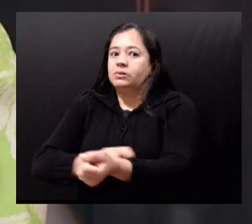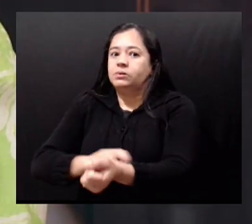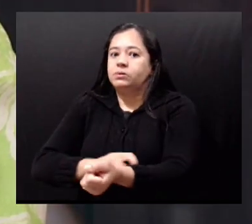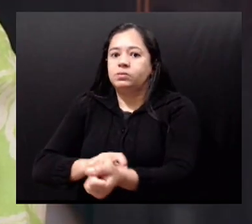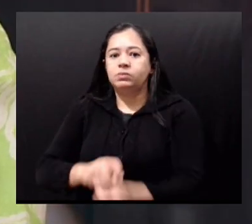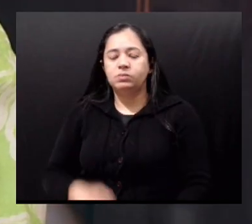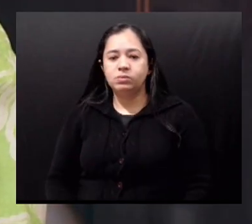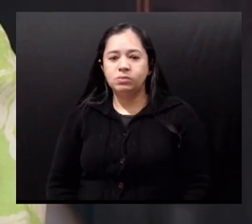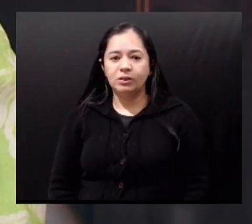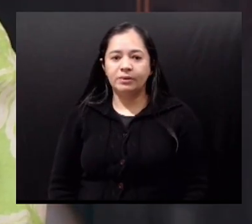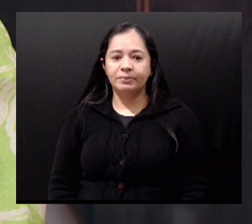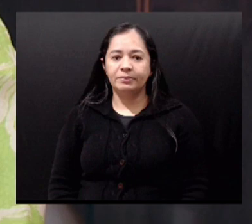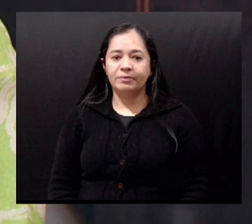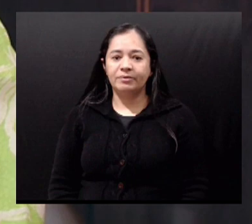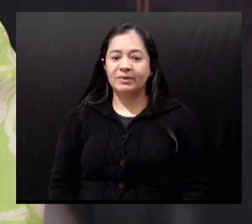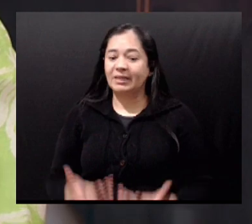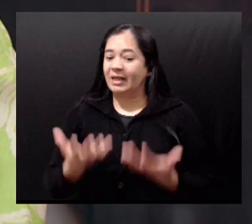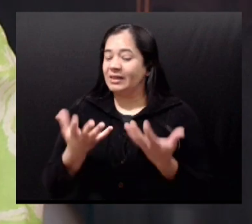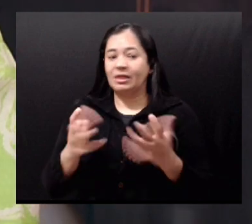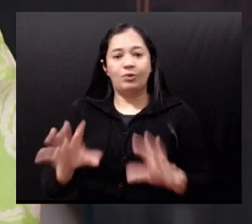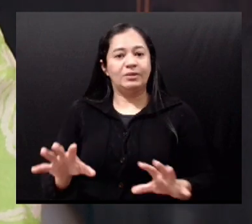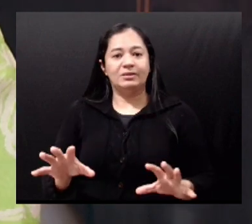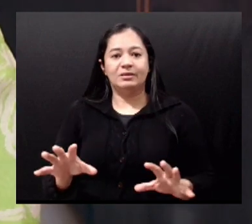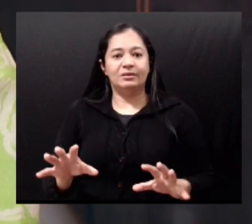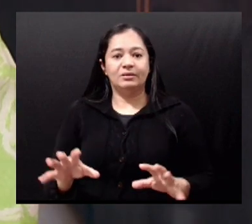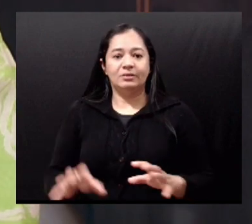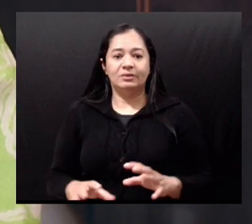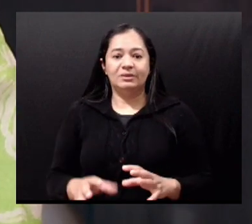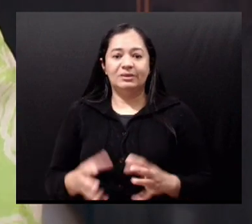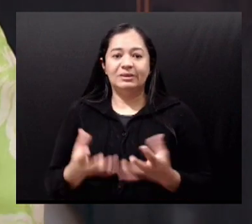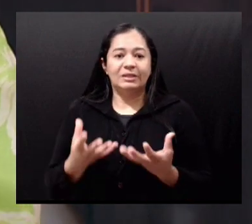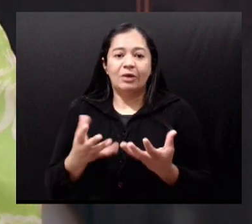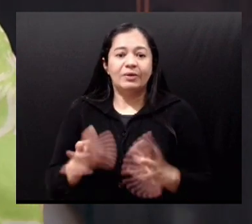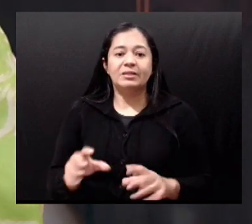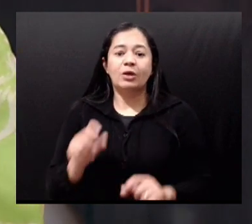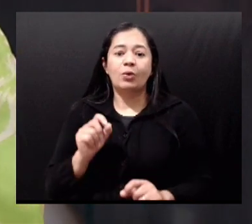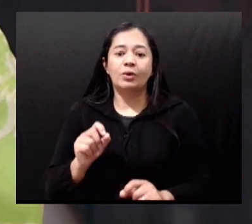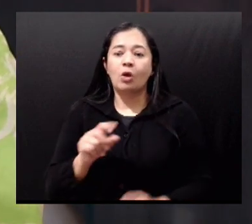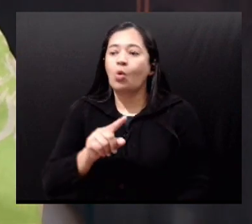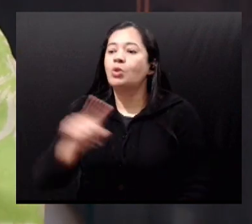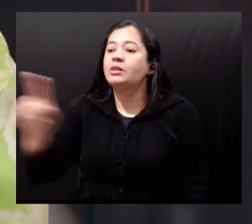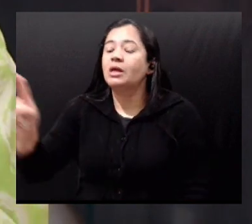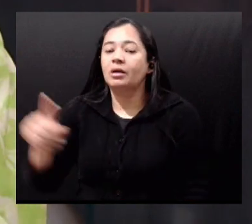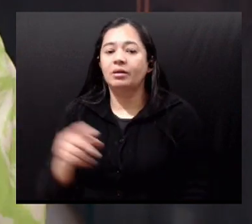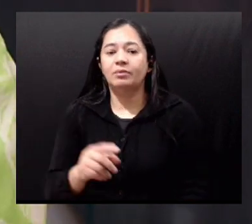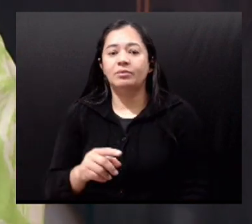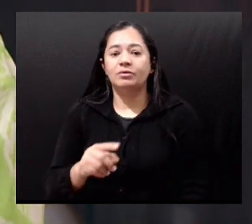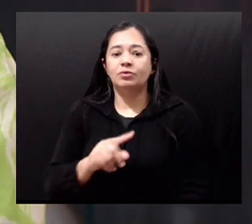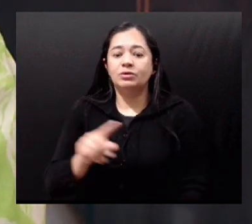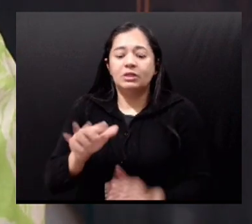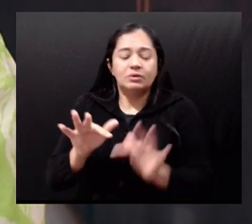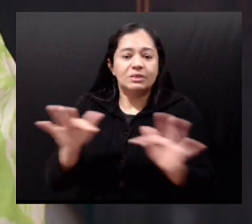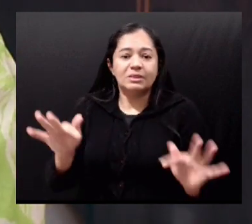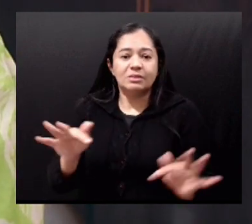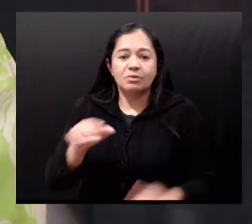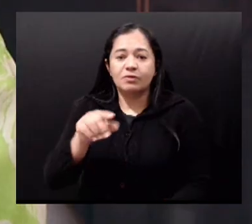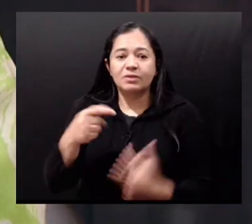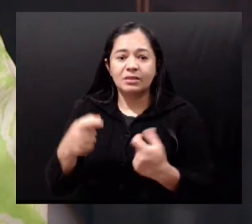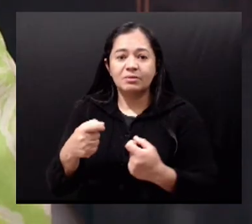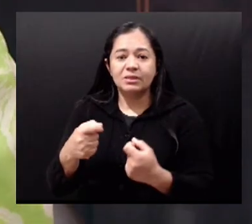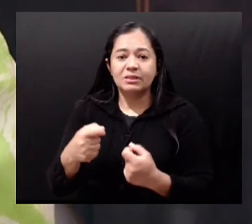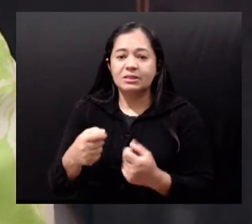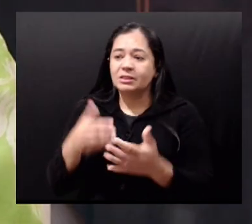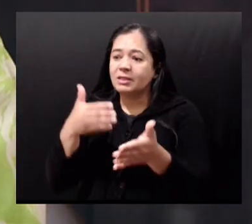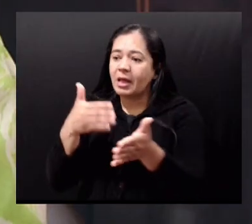não aceitação, não aceita inclusive o não, muitas vezes um não tão simples, que você precisa colocar o limite ali,